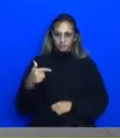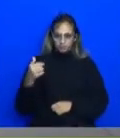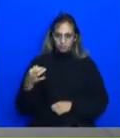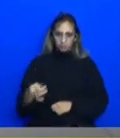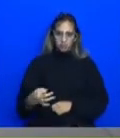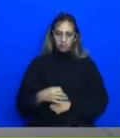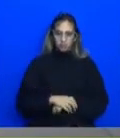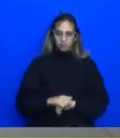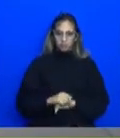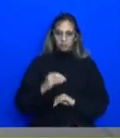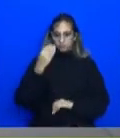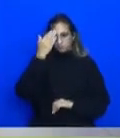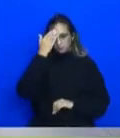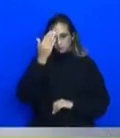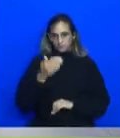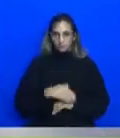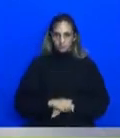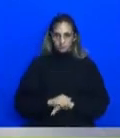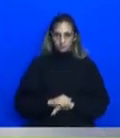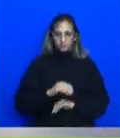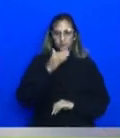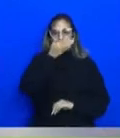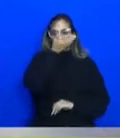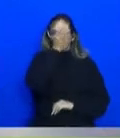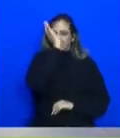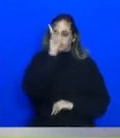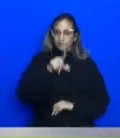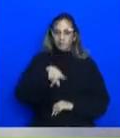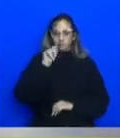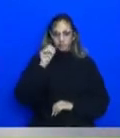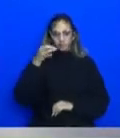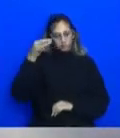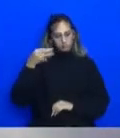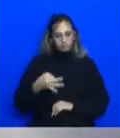confirmo. Sim, confirmo. Obrigado. Sorteio validado.